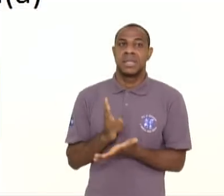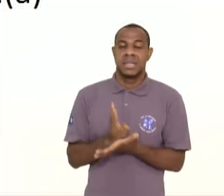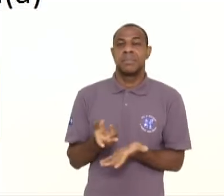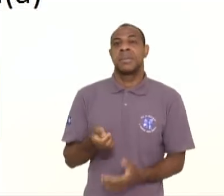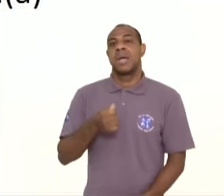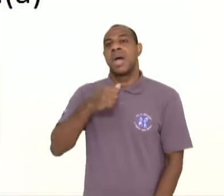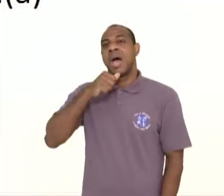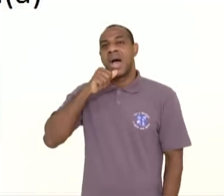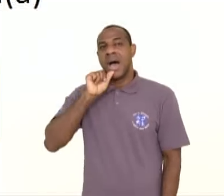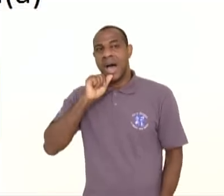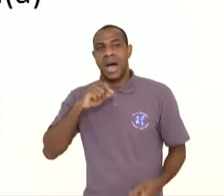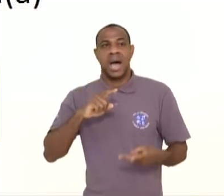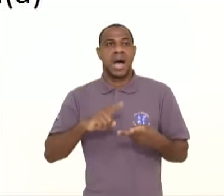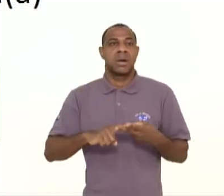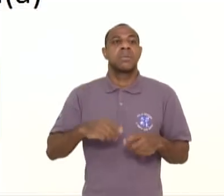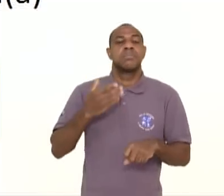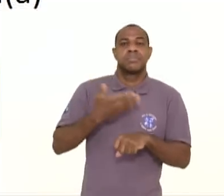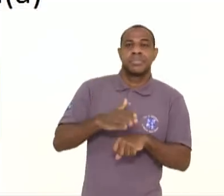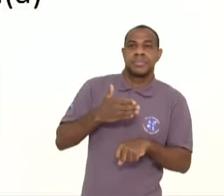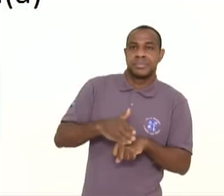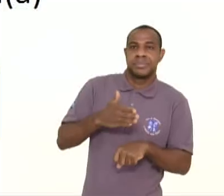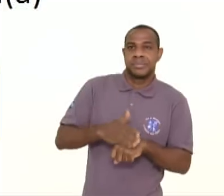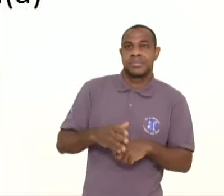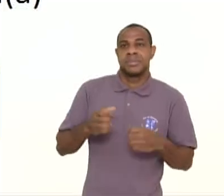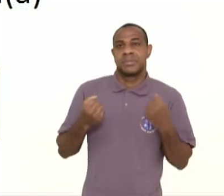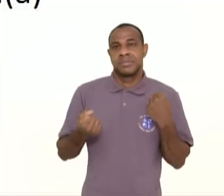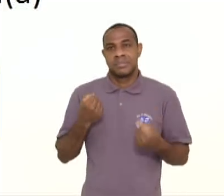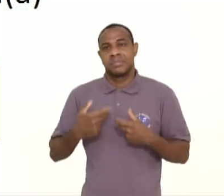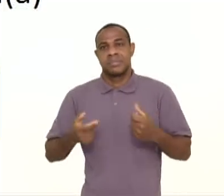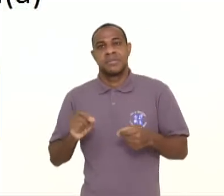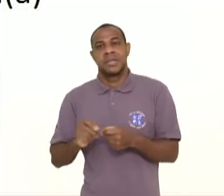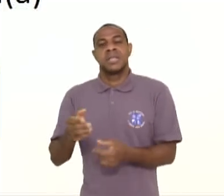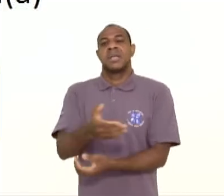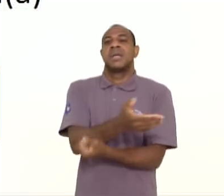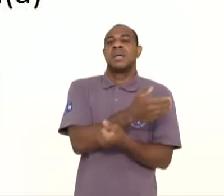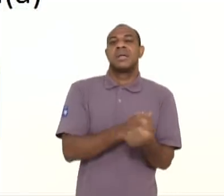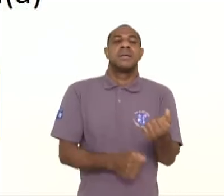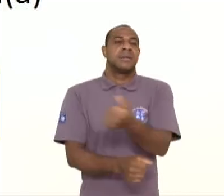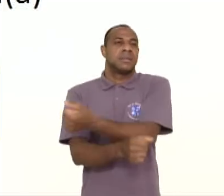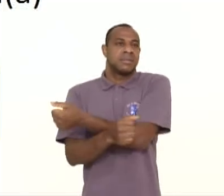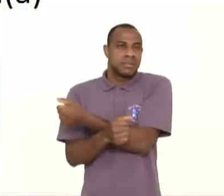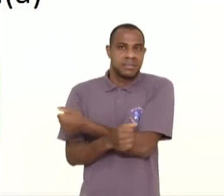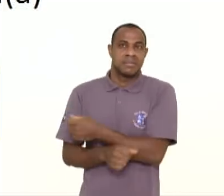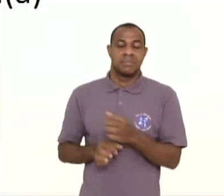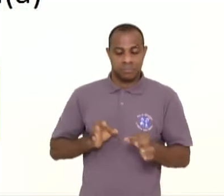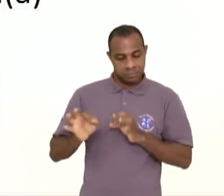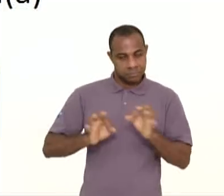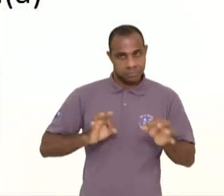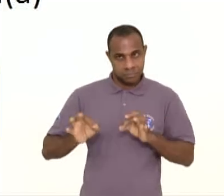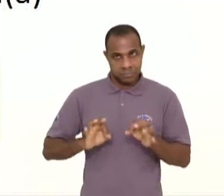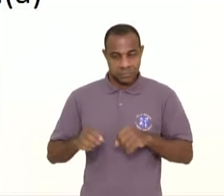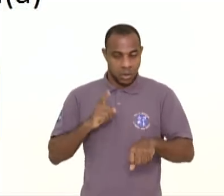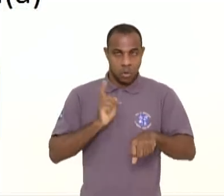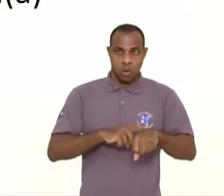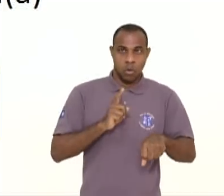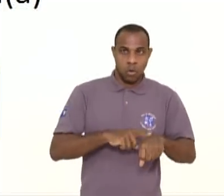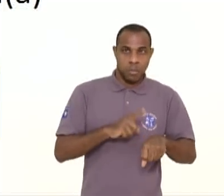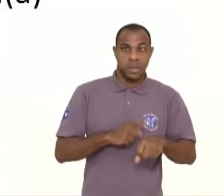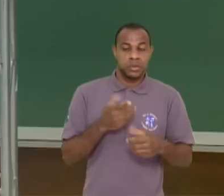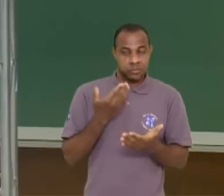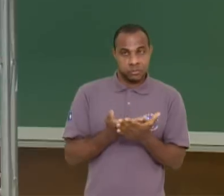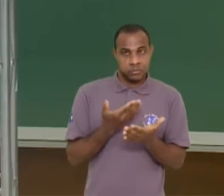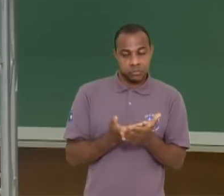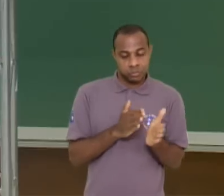hidratado, praticar atividade física regulamentar, fazer alongamentos, organizar uma rotina de estudo que vai facilitar e muito o aprendizado de